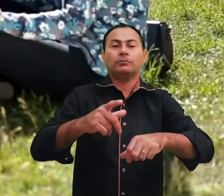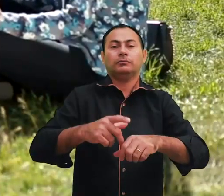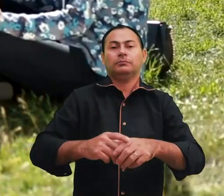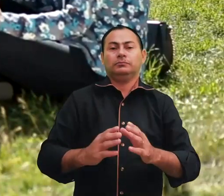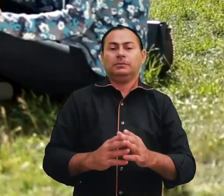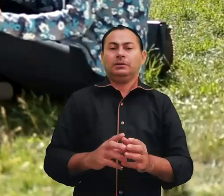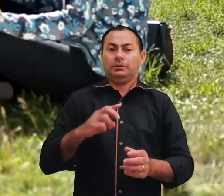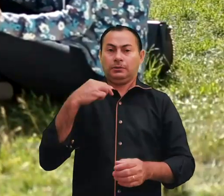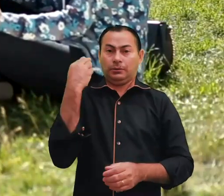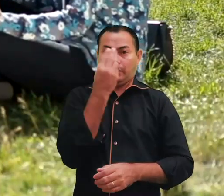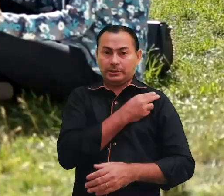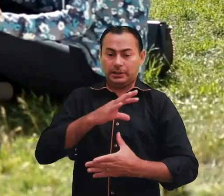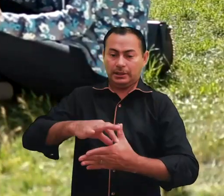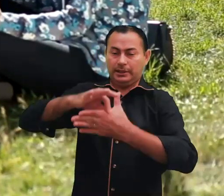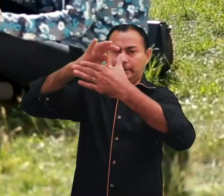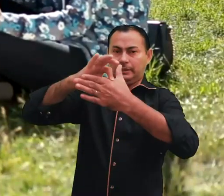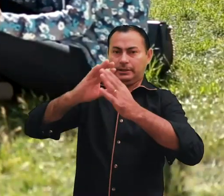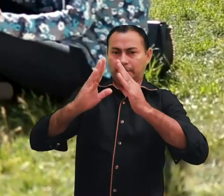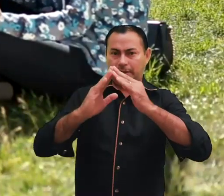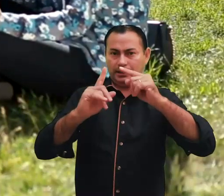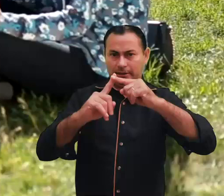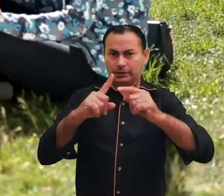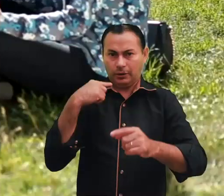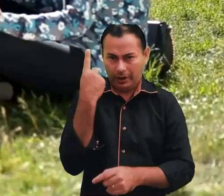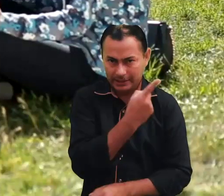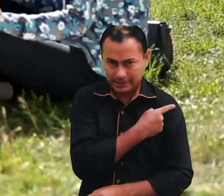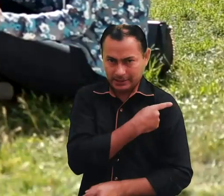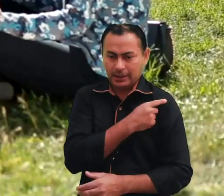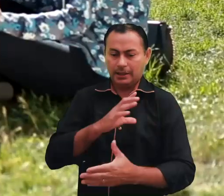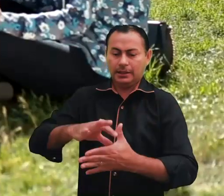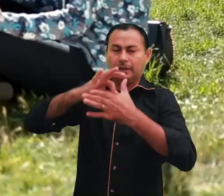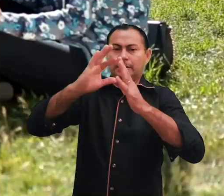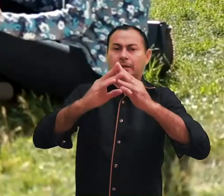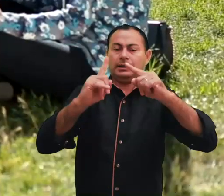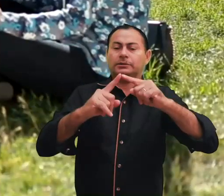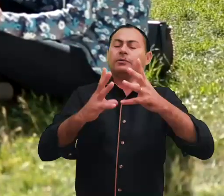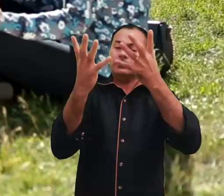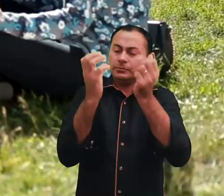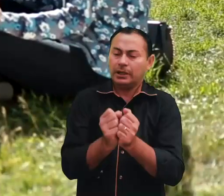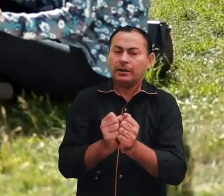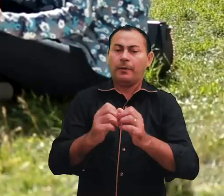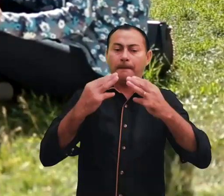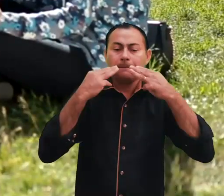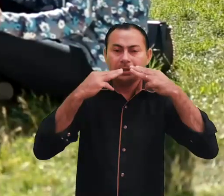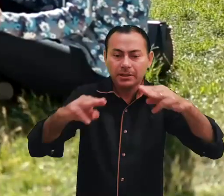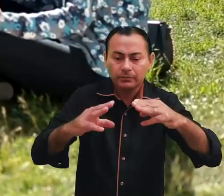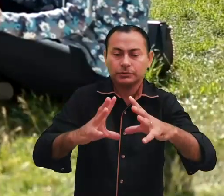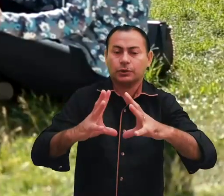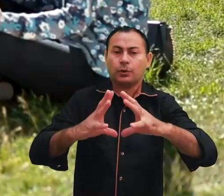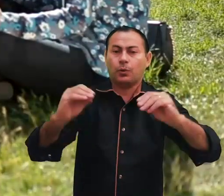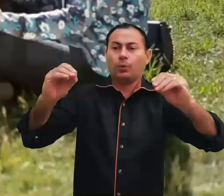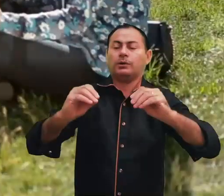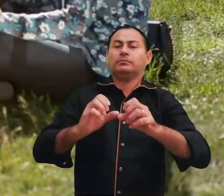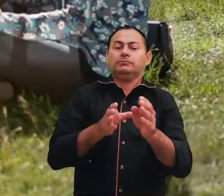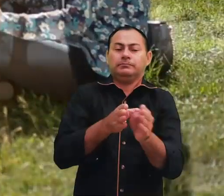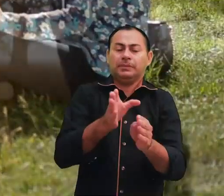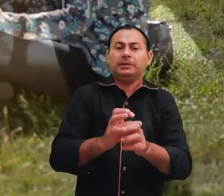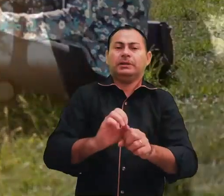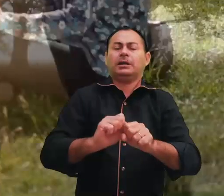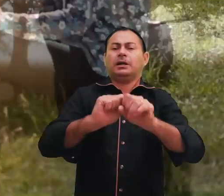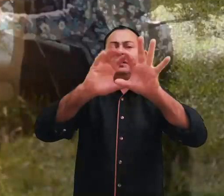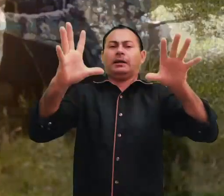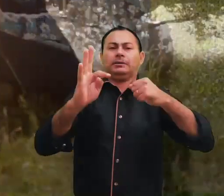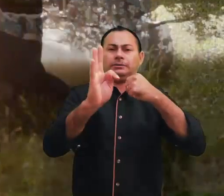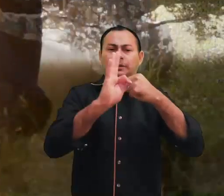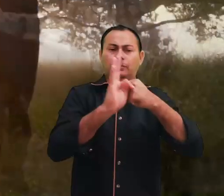Todos nós, líderes da igreja, devemos ter fé suficiente para praticar o ministério de cura, de acordo com a instrução clara de